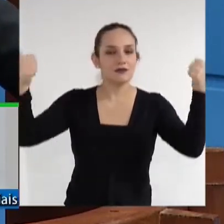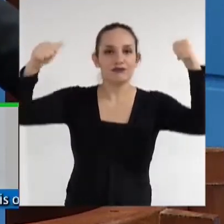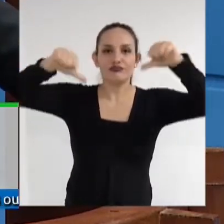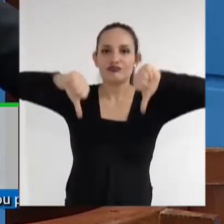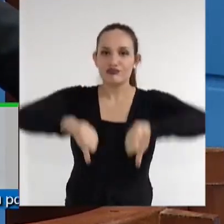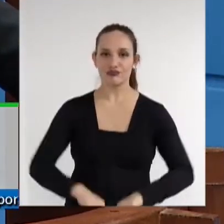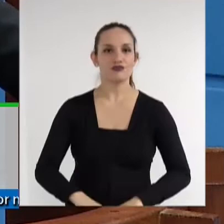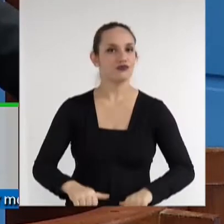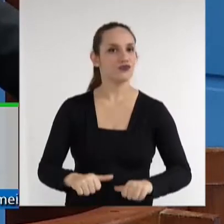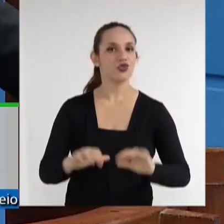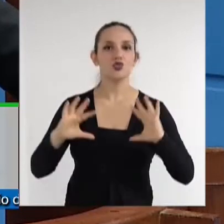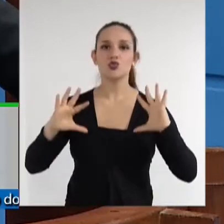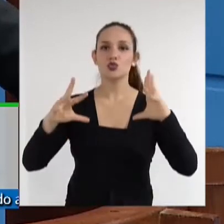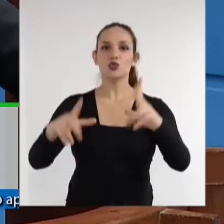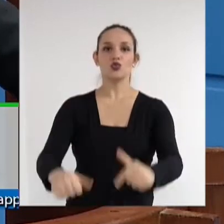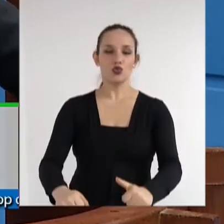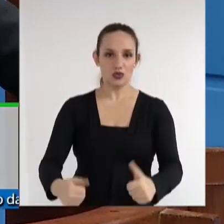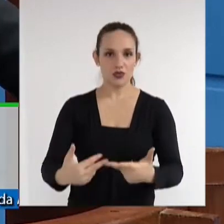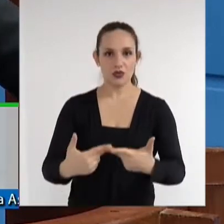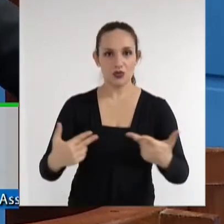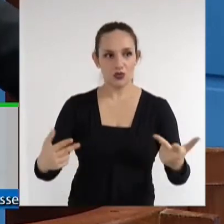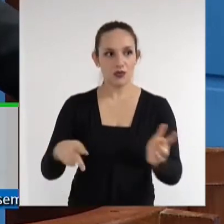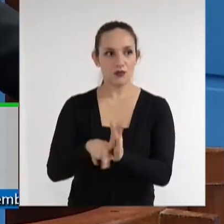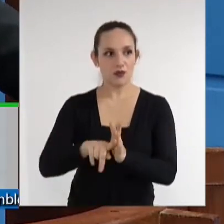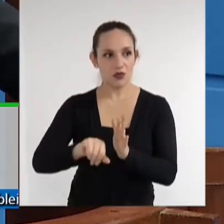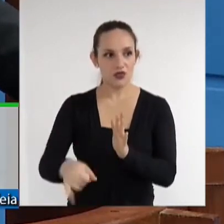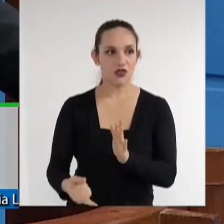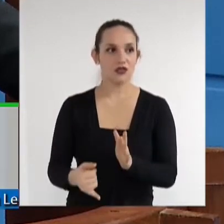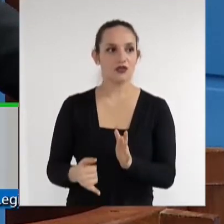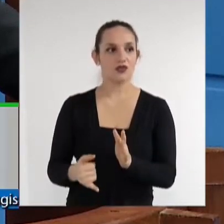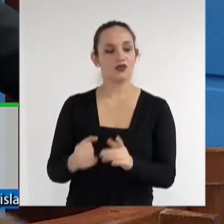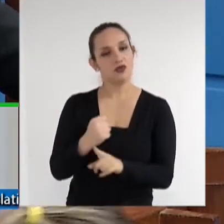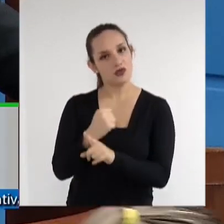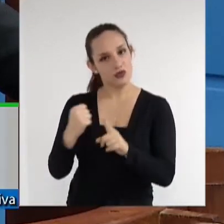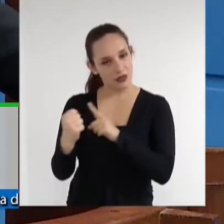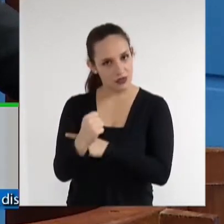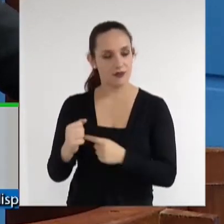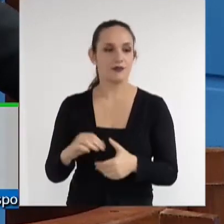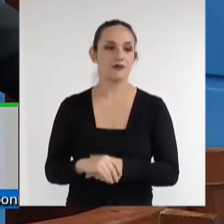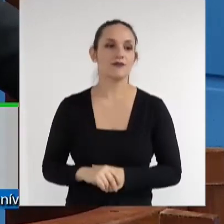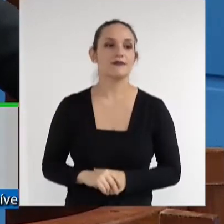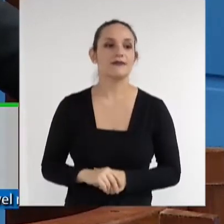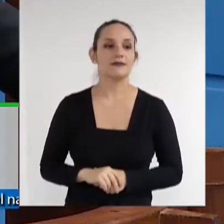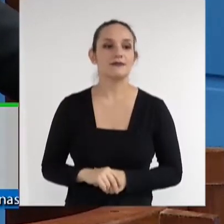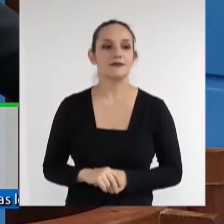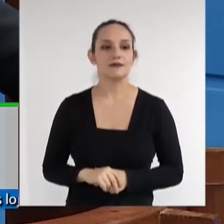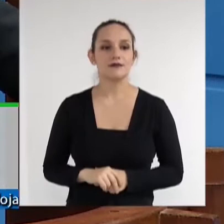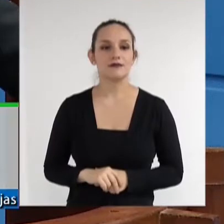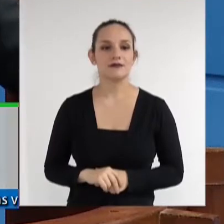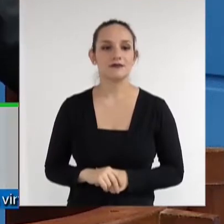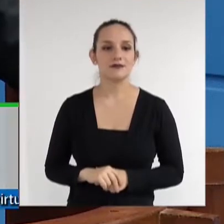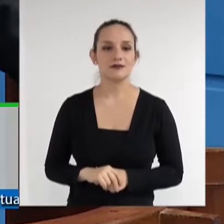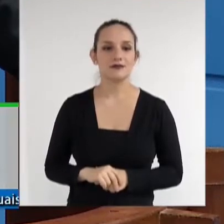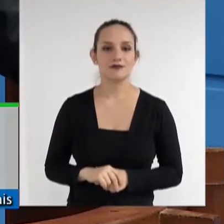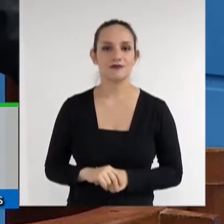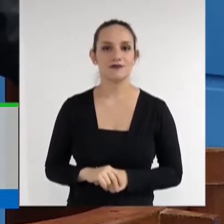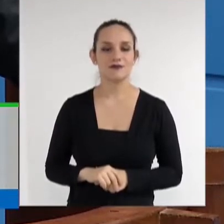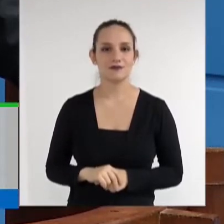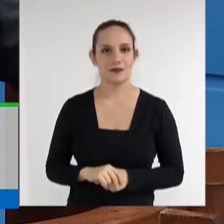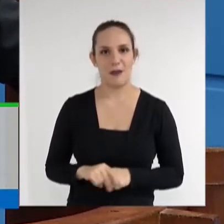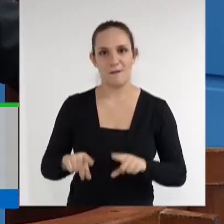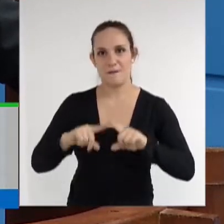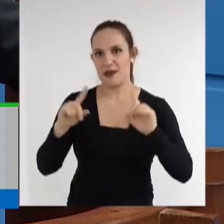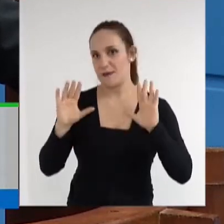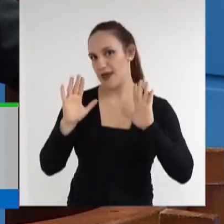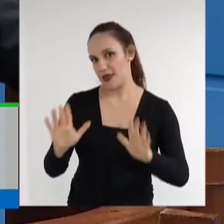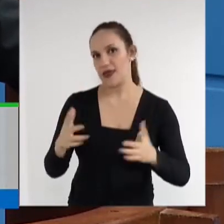investimentos sociais. Então, não se fala em mexer nos privilégios.